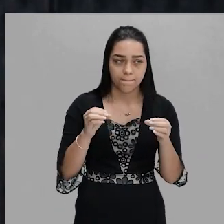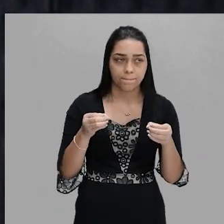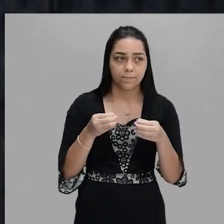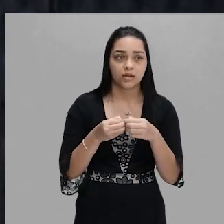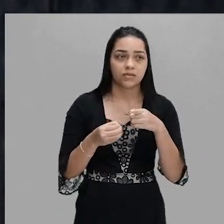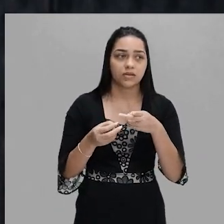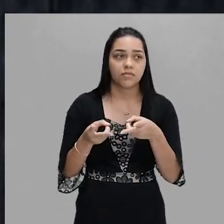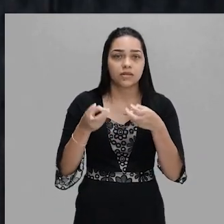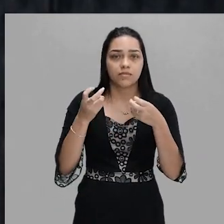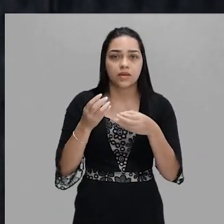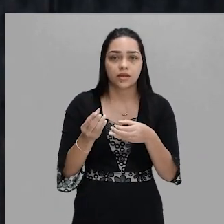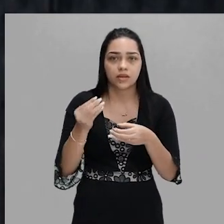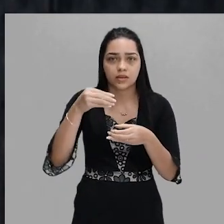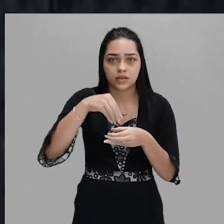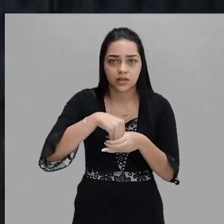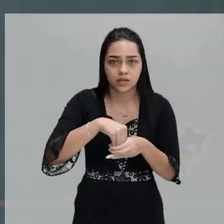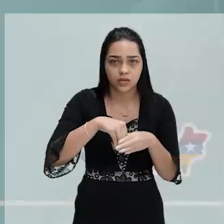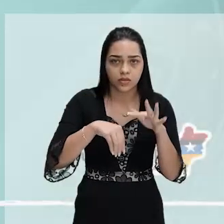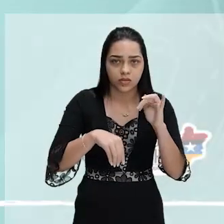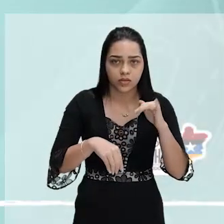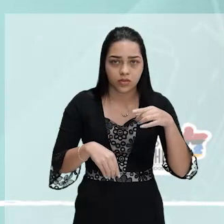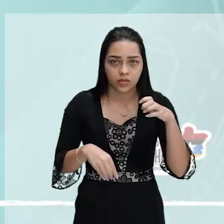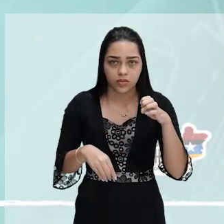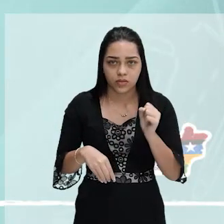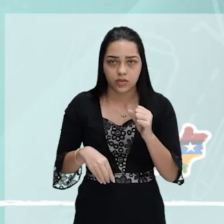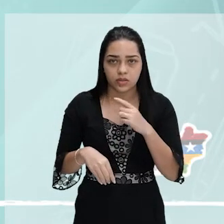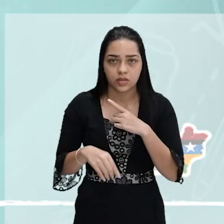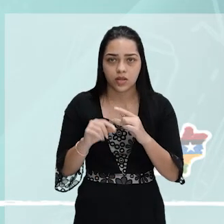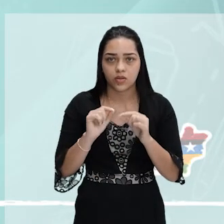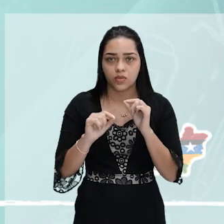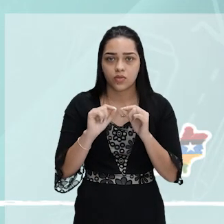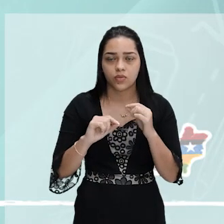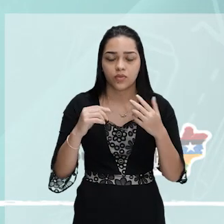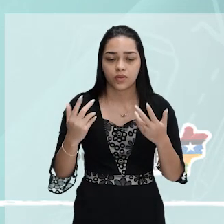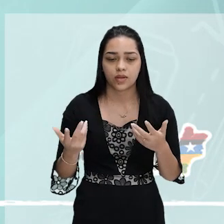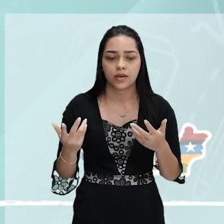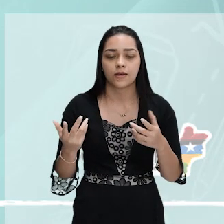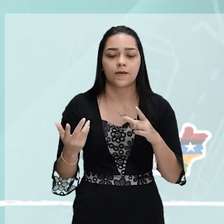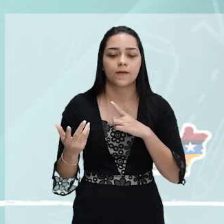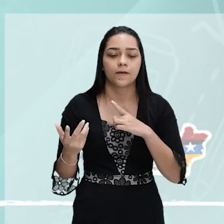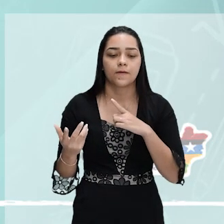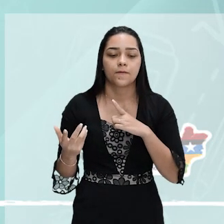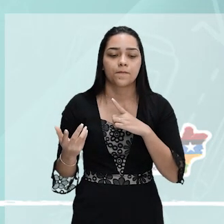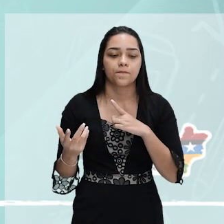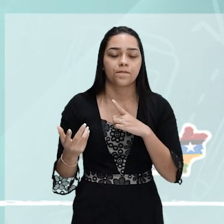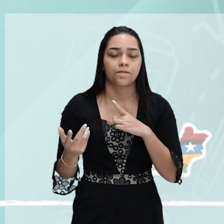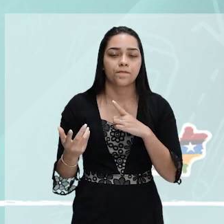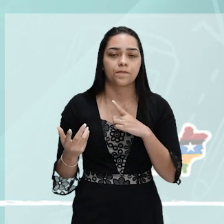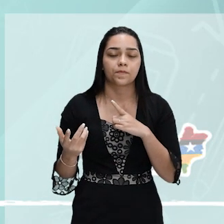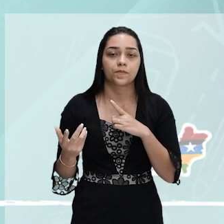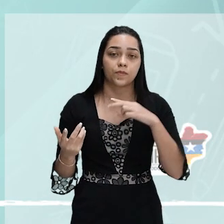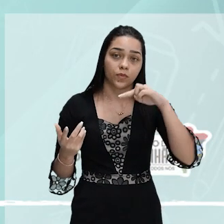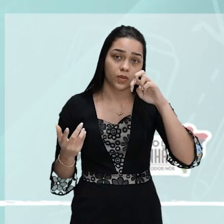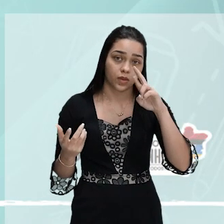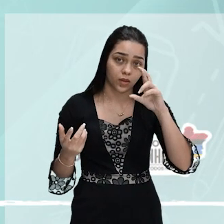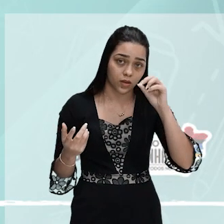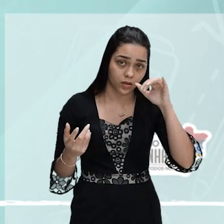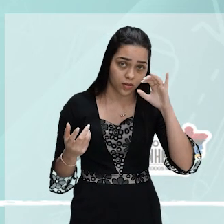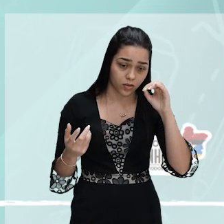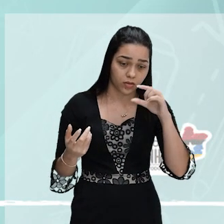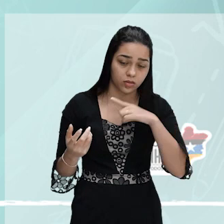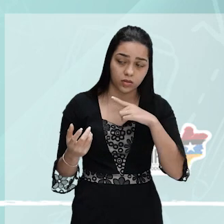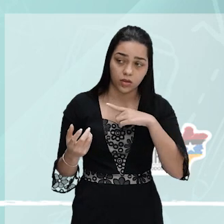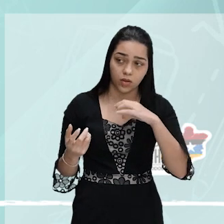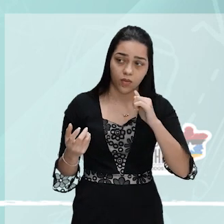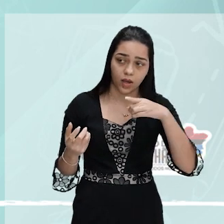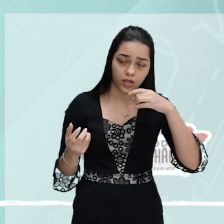você vai perceber que dentro desses feixes aqui, eu tenho porções contendo o neurônio. Aqui é um axônio de